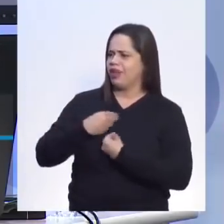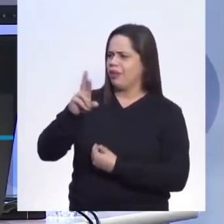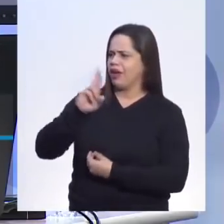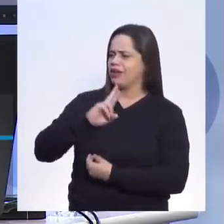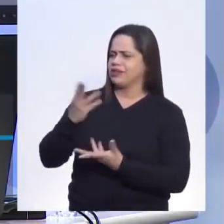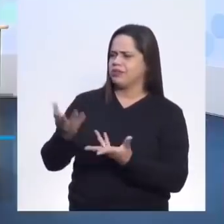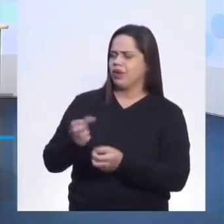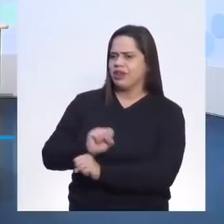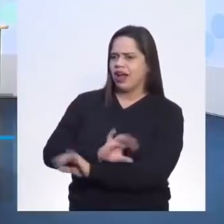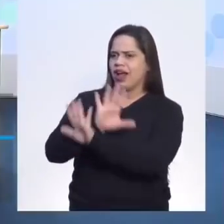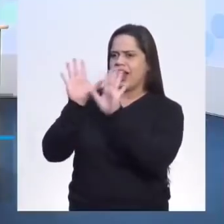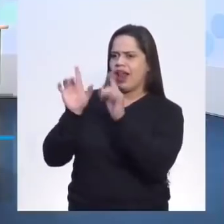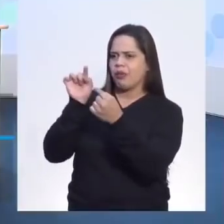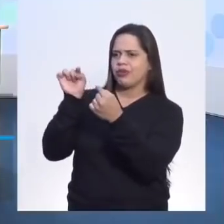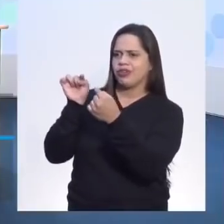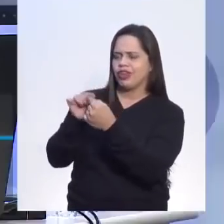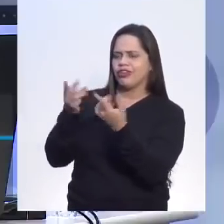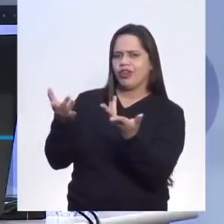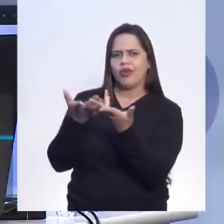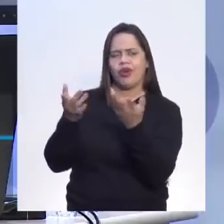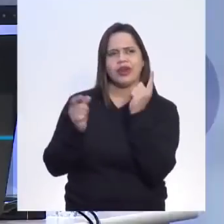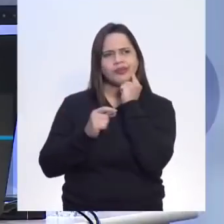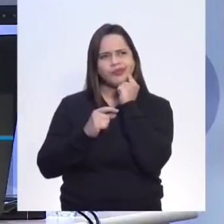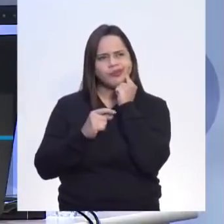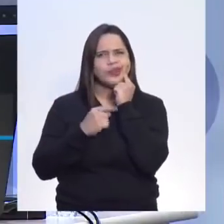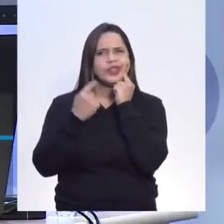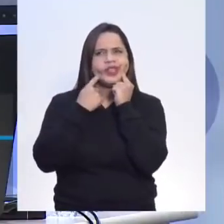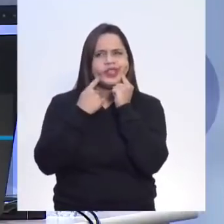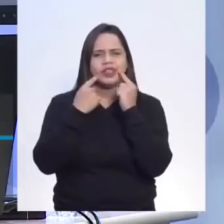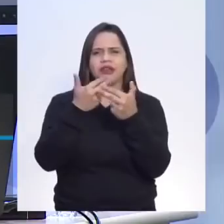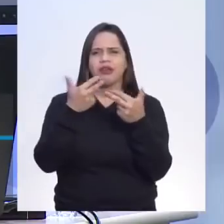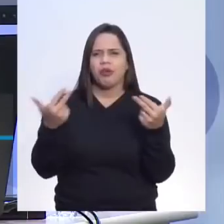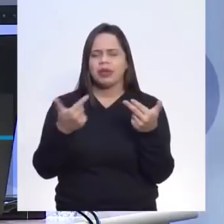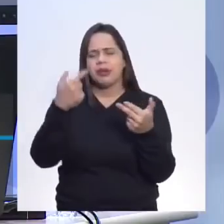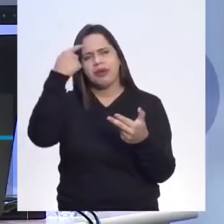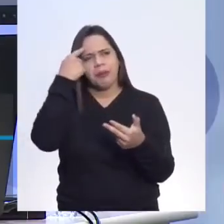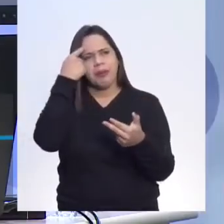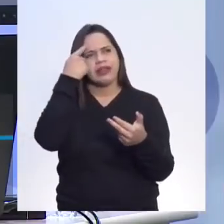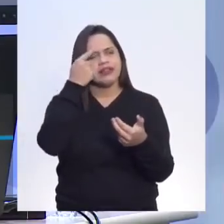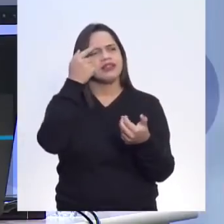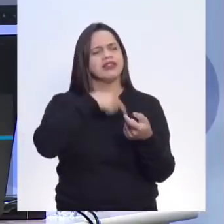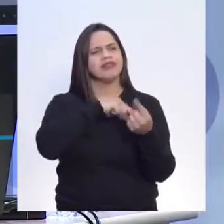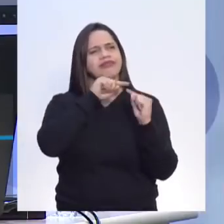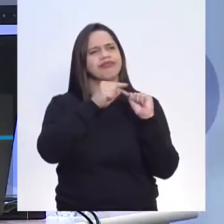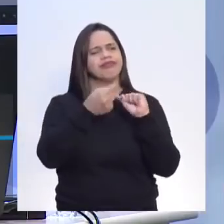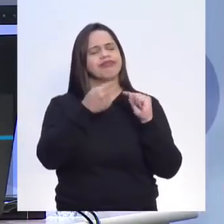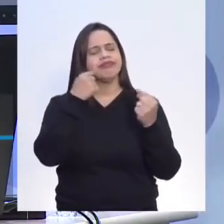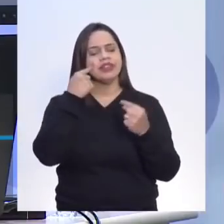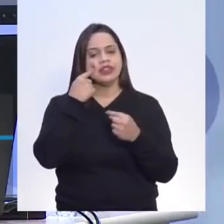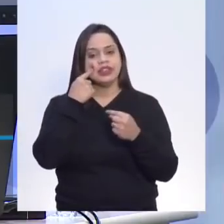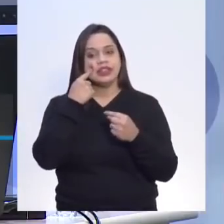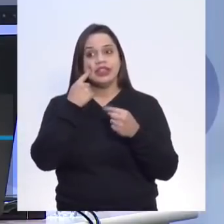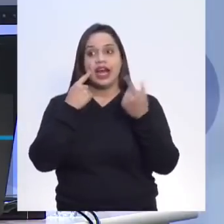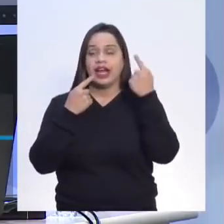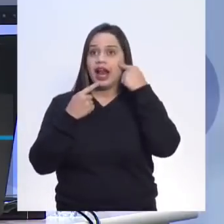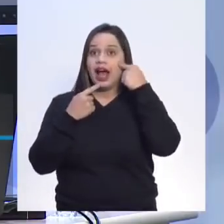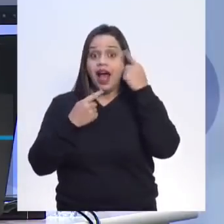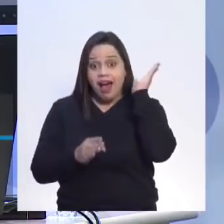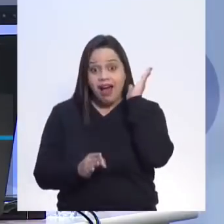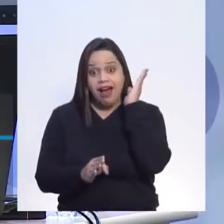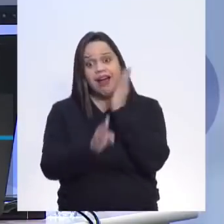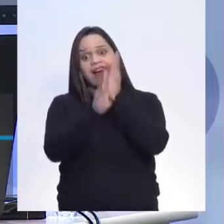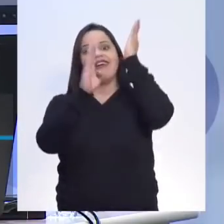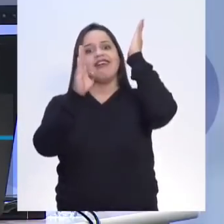esse quebra-cabeça aí para eu ter que resolver. E aí, eles ficaram lá quebrando a cabeça. E a Emília consegue, eureka! E aí, ela